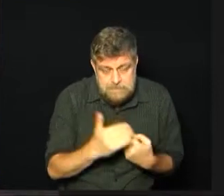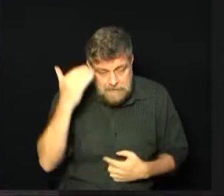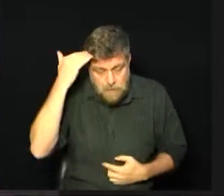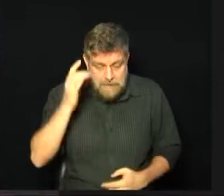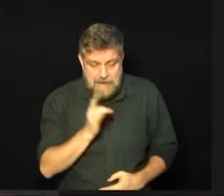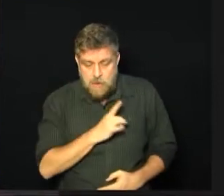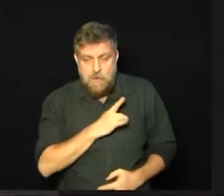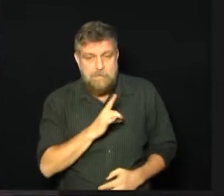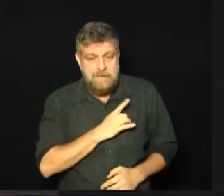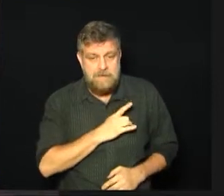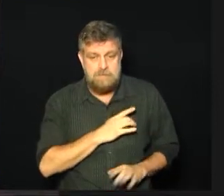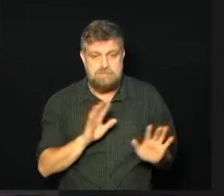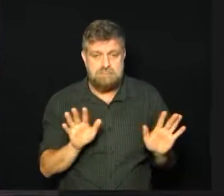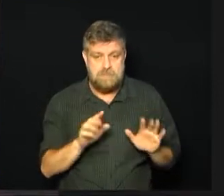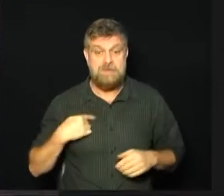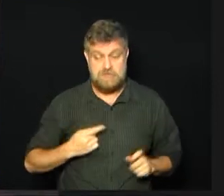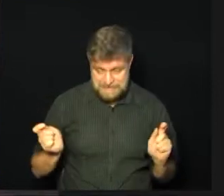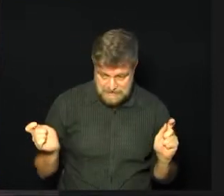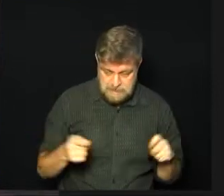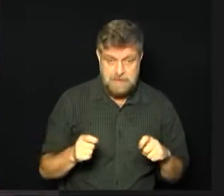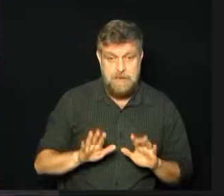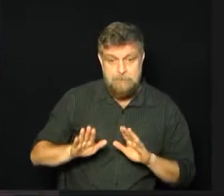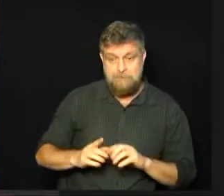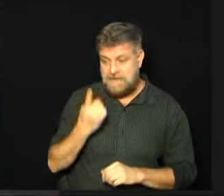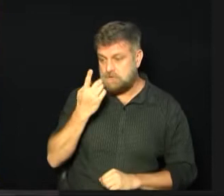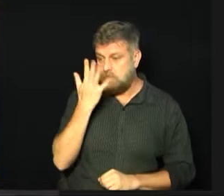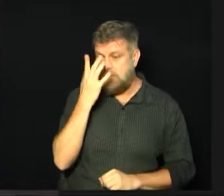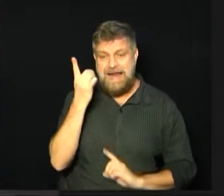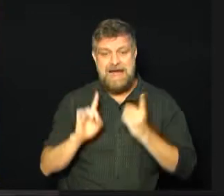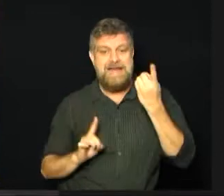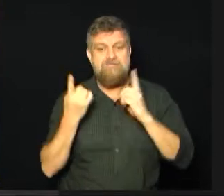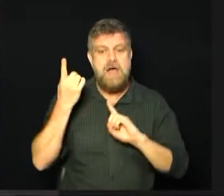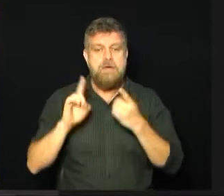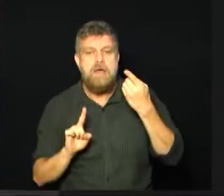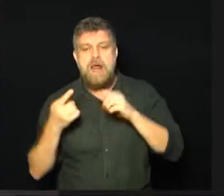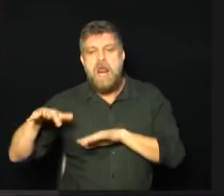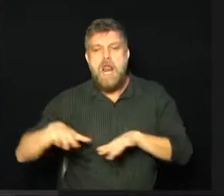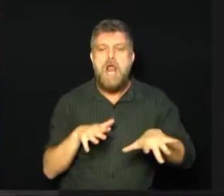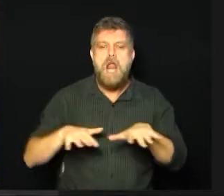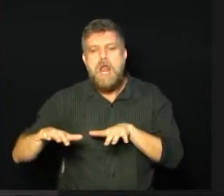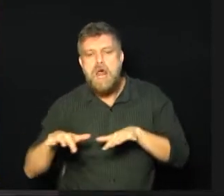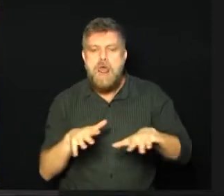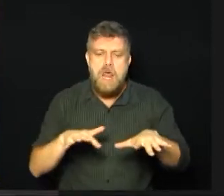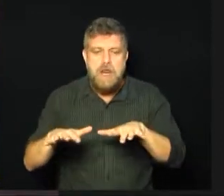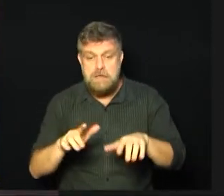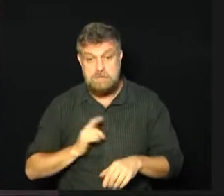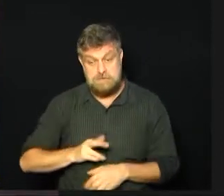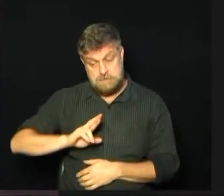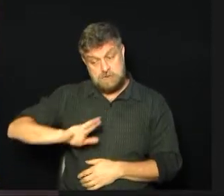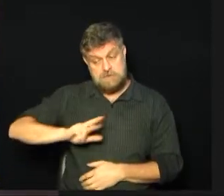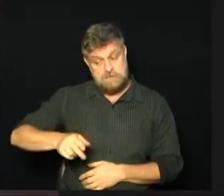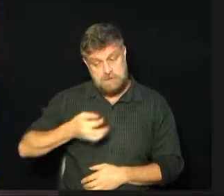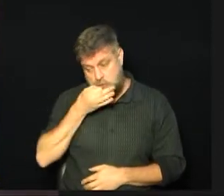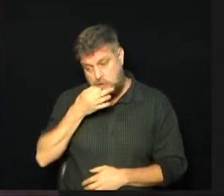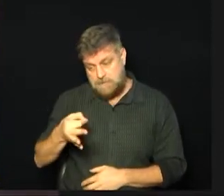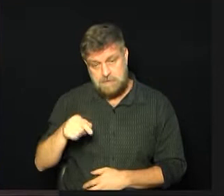Acho que a gente pode fazer isso. Quanto ao Carnaval, eu tenho uma visão um pouco diferente, porque